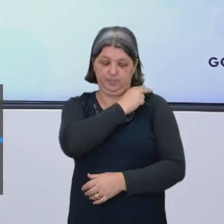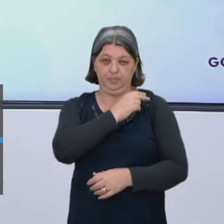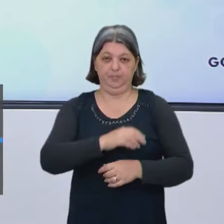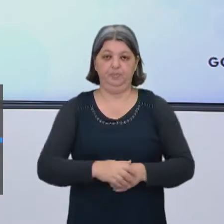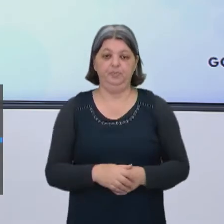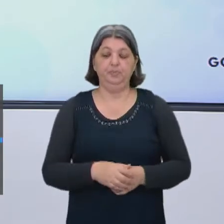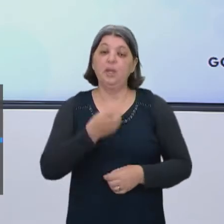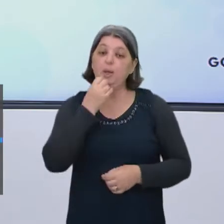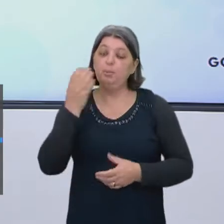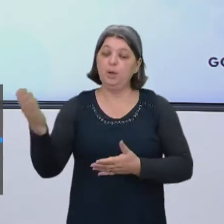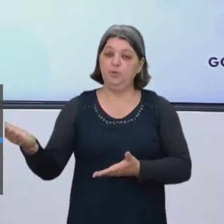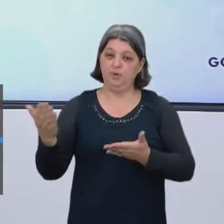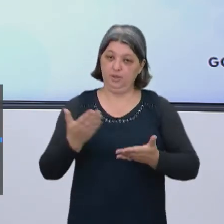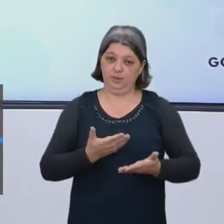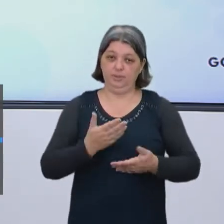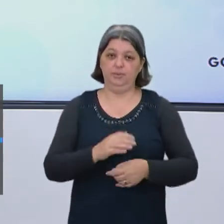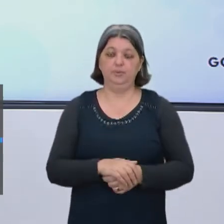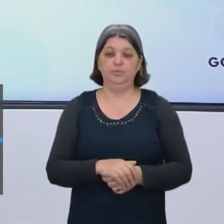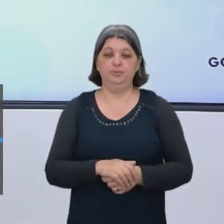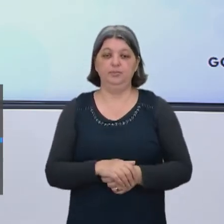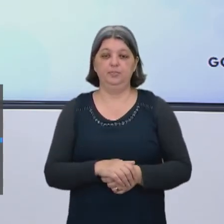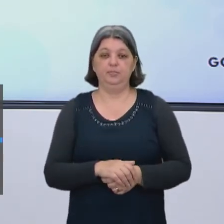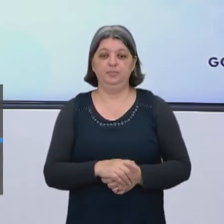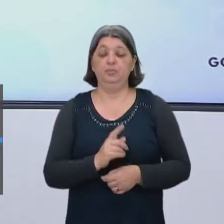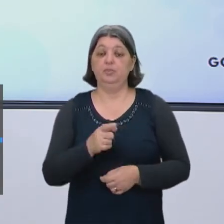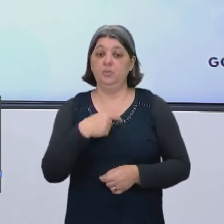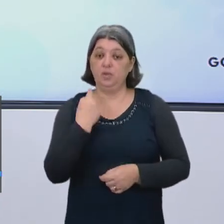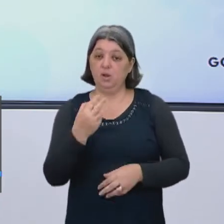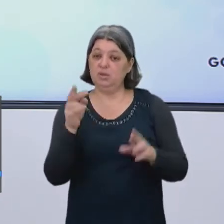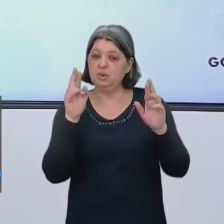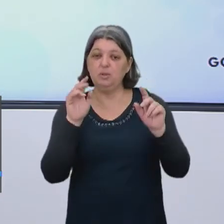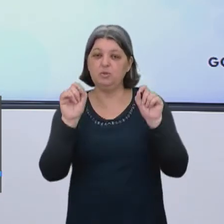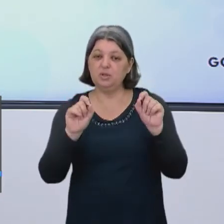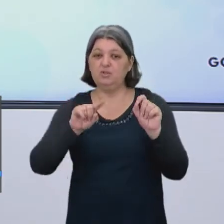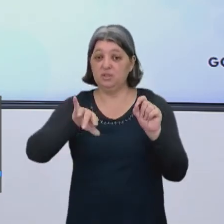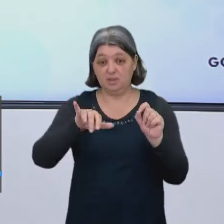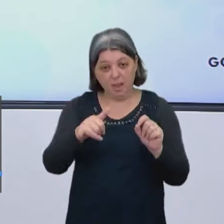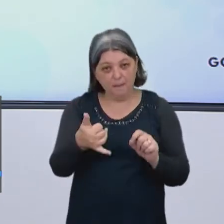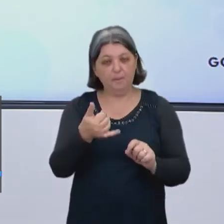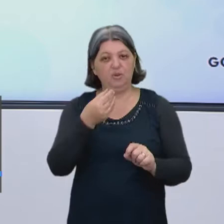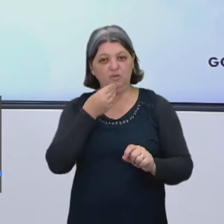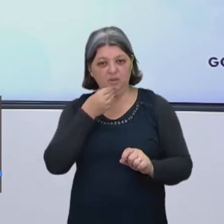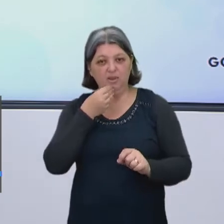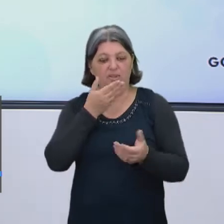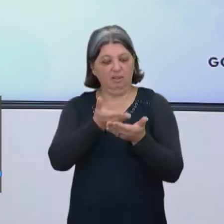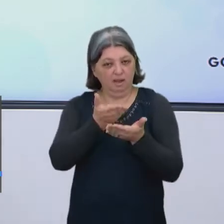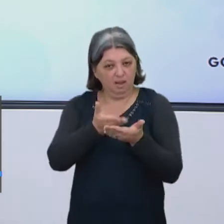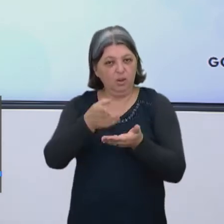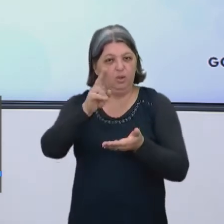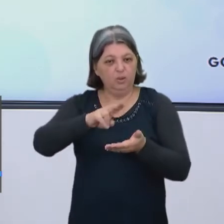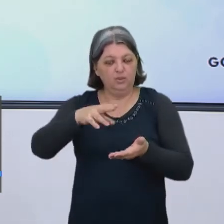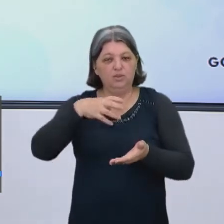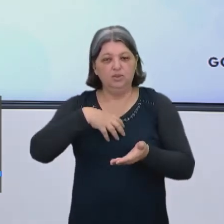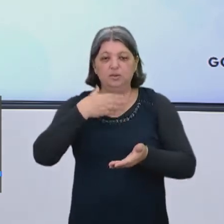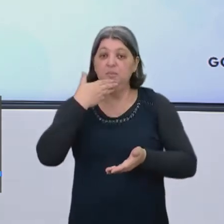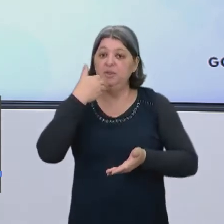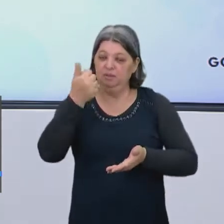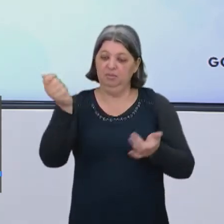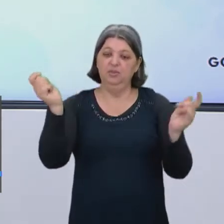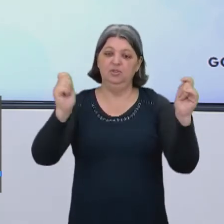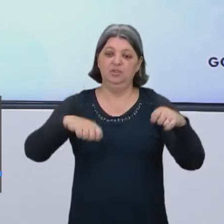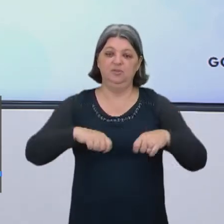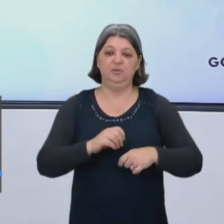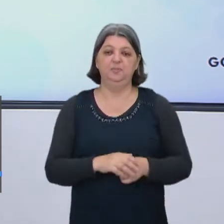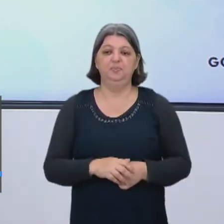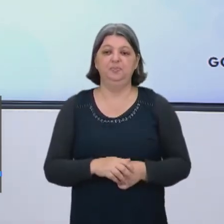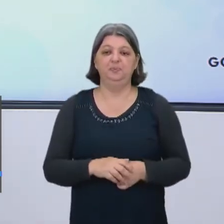Sejam todos muito bem-vindos. A gente espera que vocês aproveitem a aula, usem essa aula da melhor forma possível, tá ok?